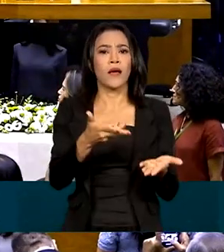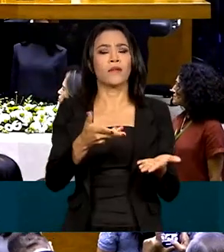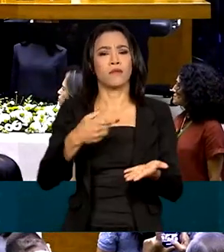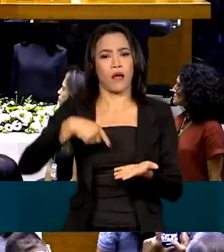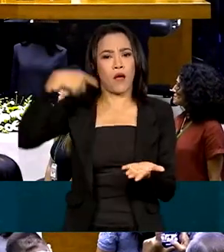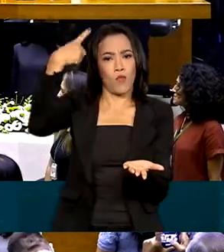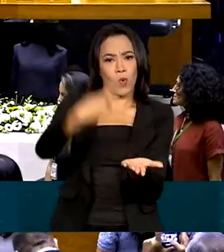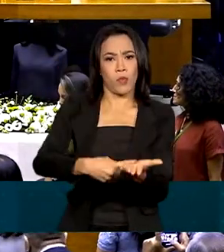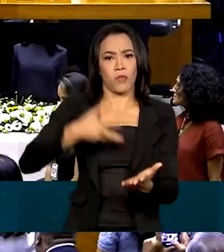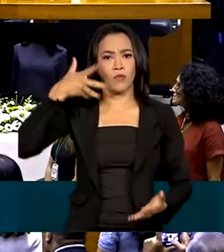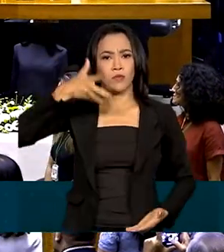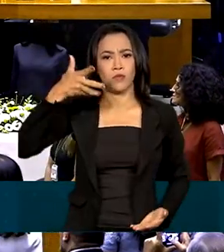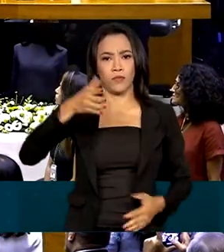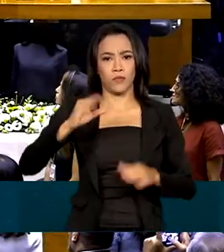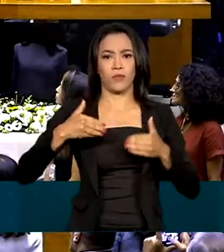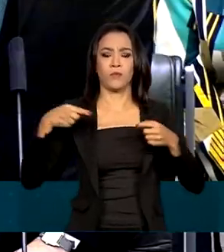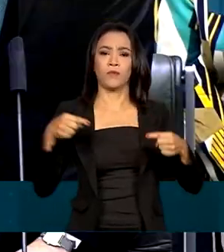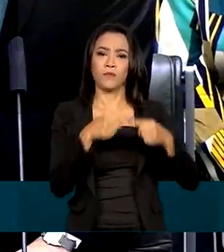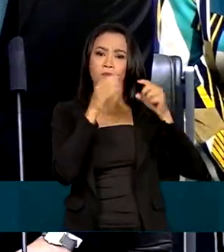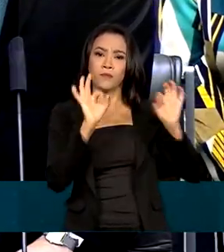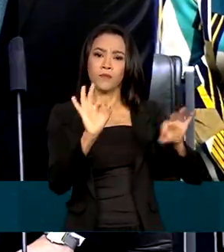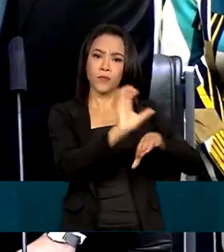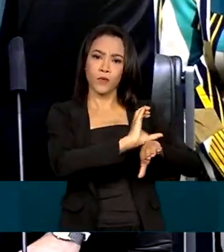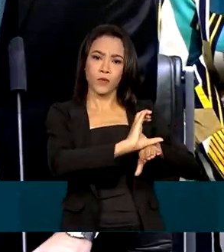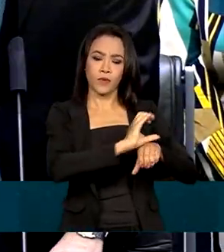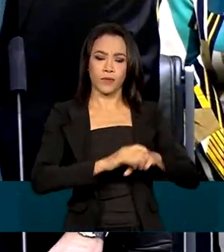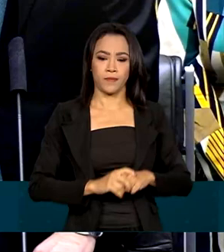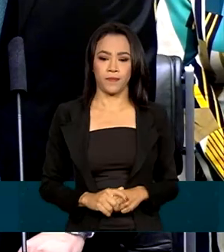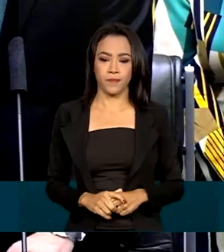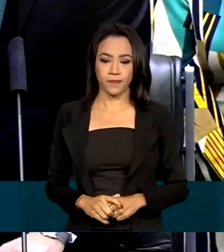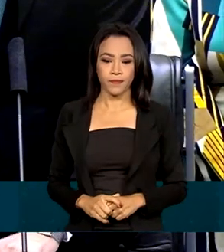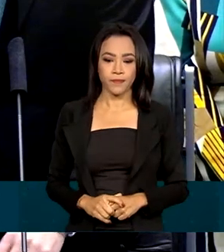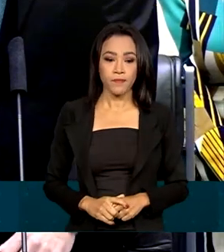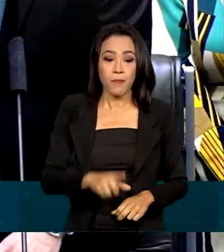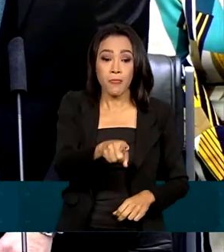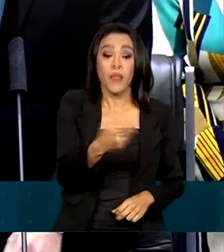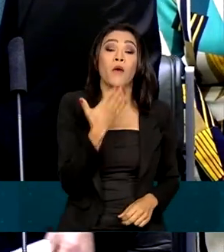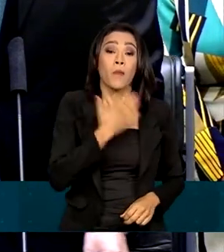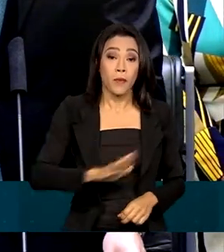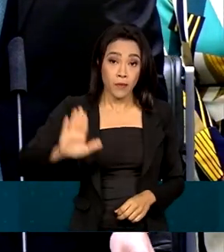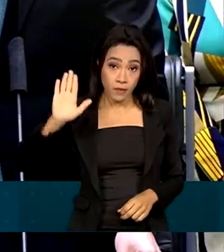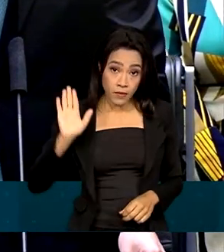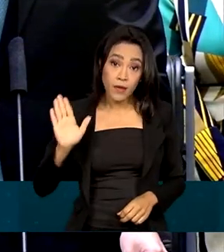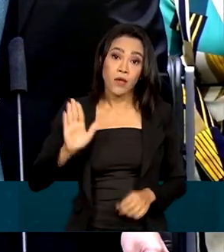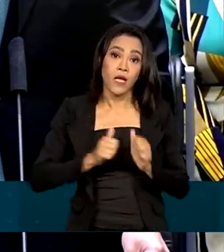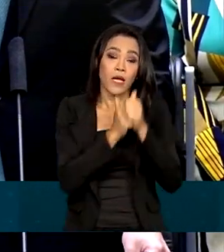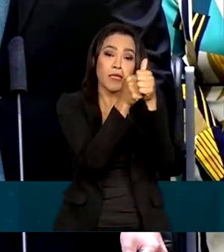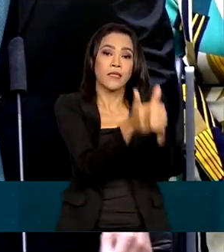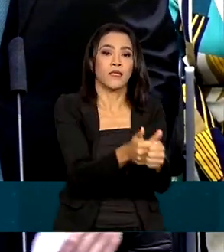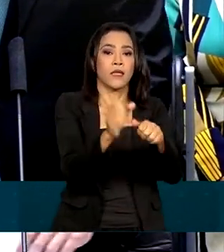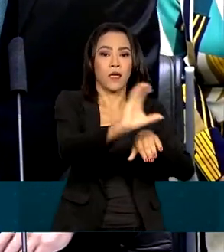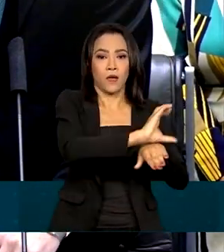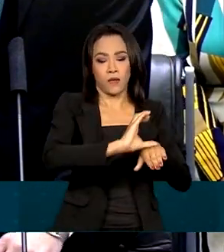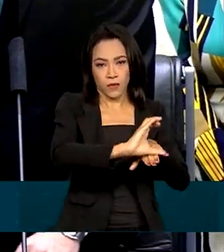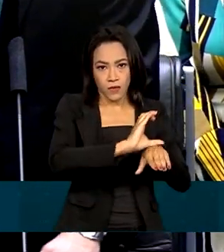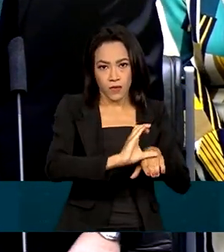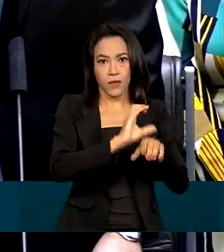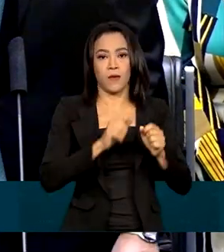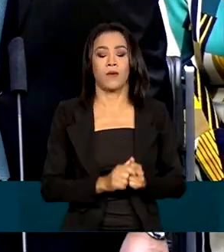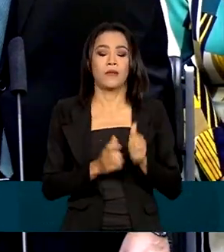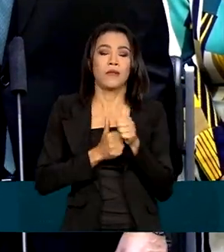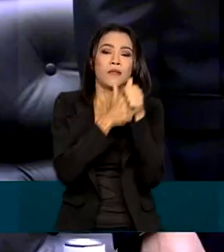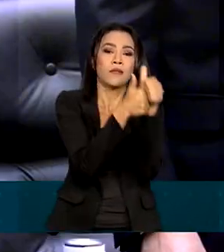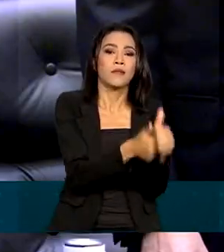constitucional. Prometo manter, defender e cumprir a Constituição, observar as